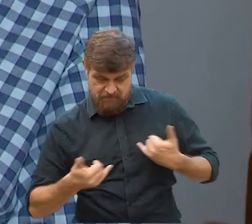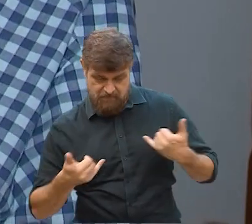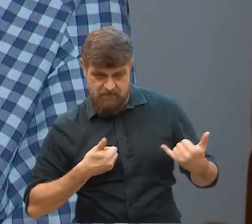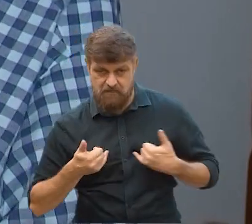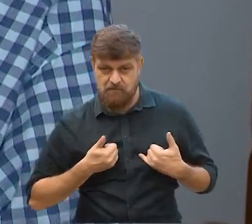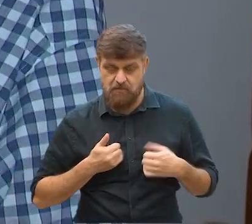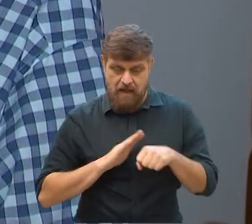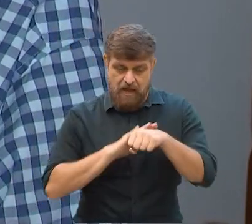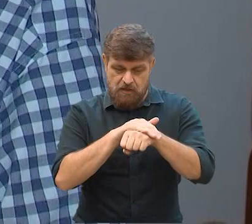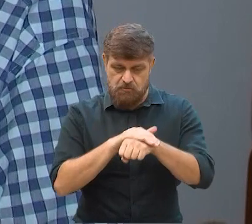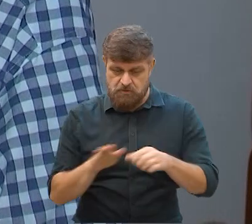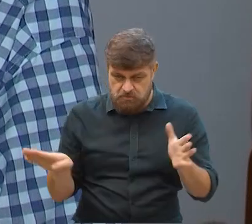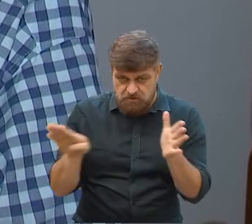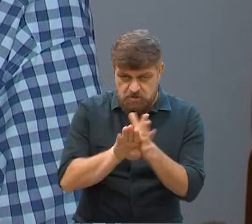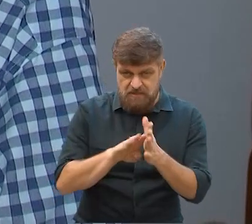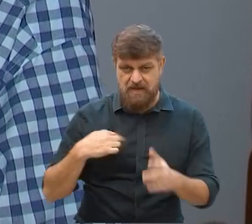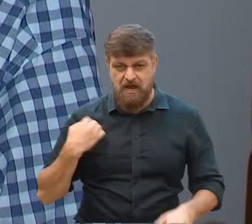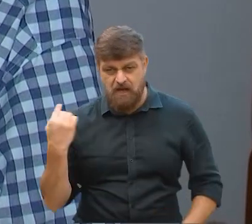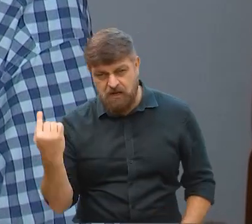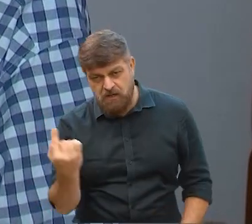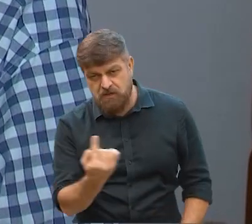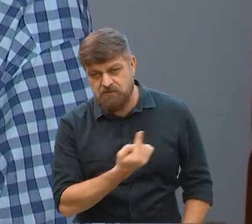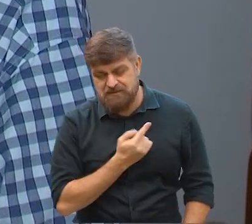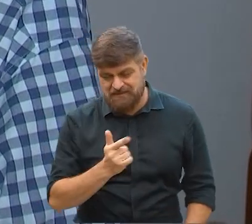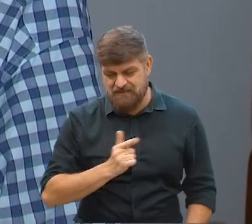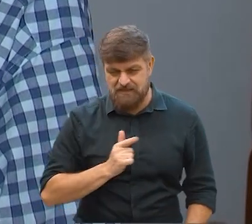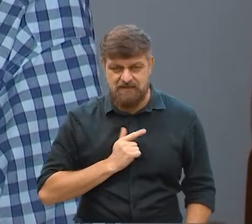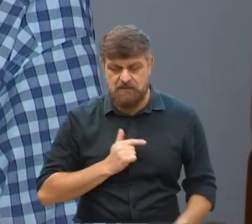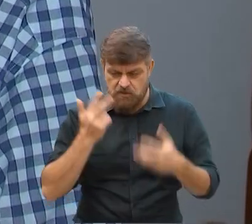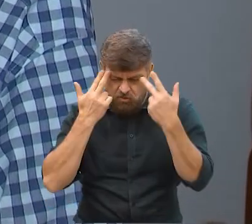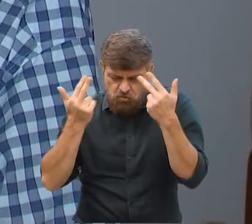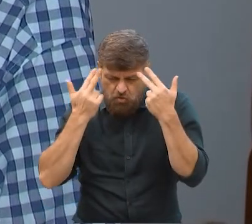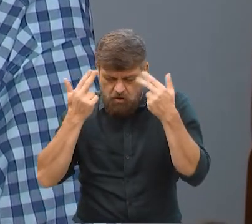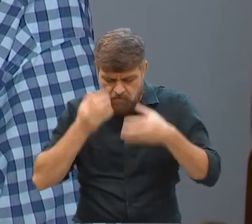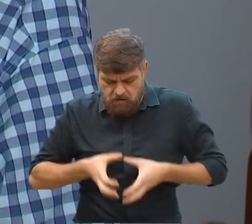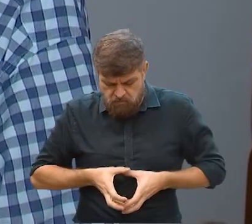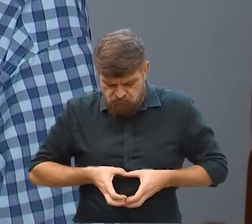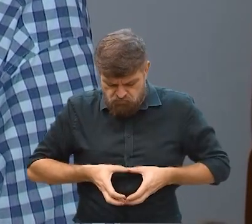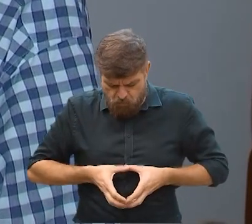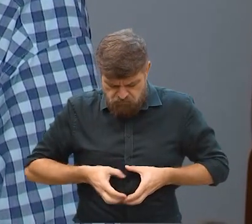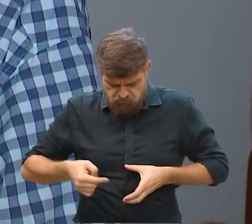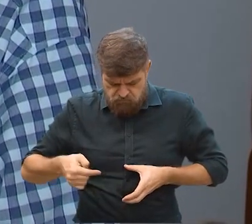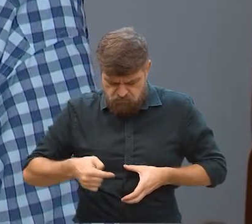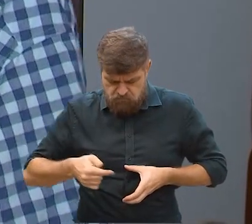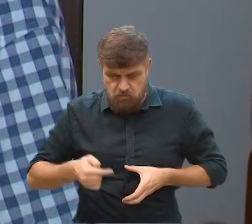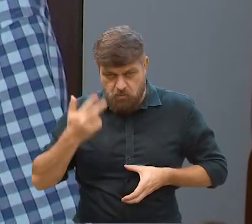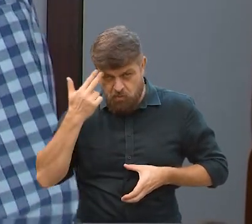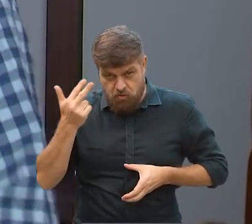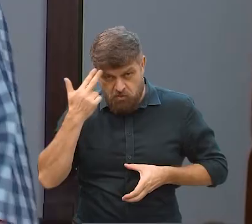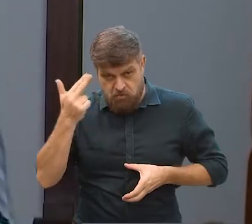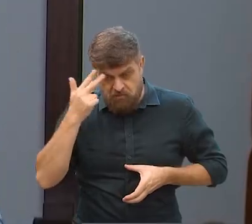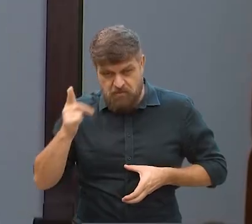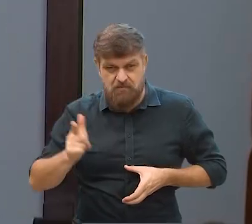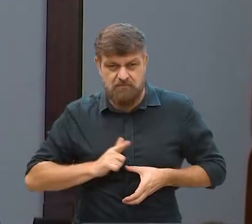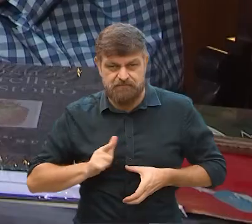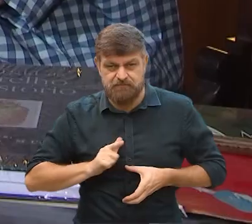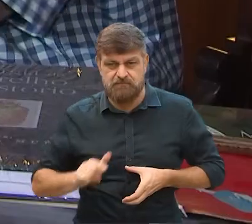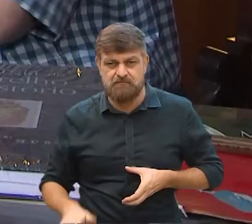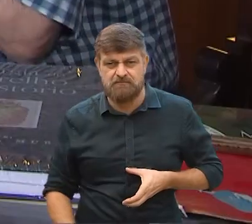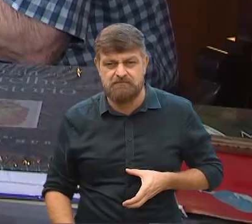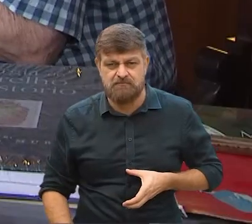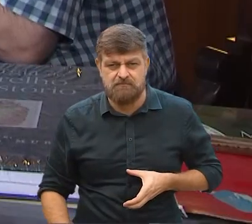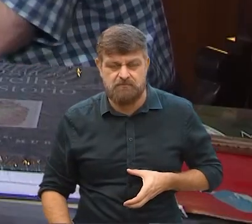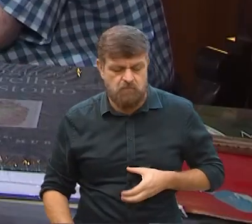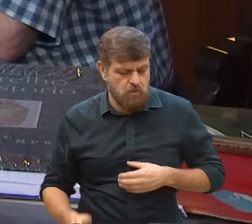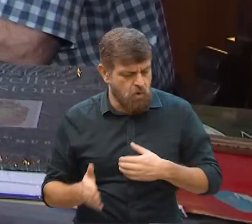noite, todos nós, quem tem acidez normal, hiperacidez, mesmo com hipoacidez, não